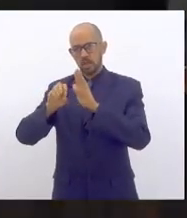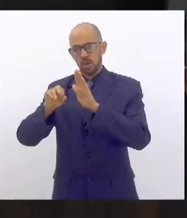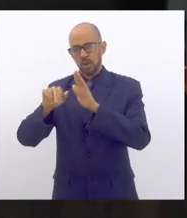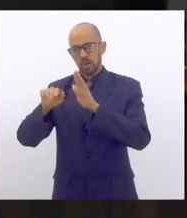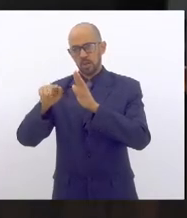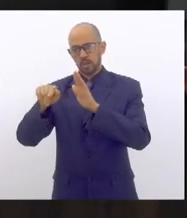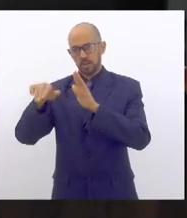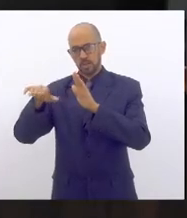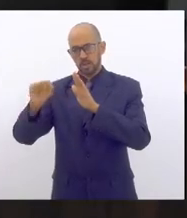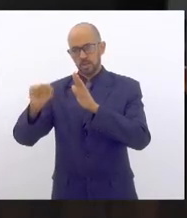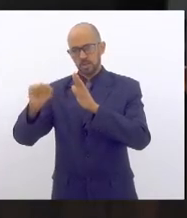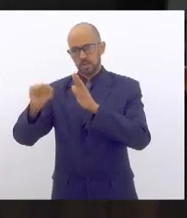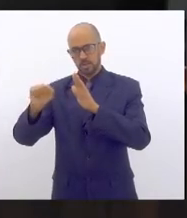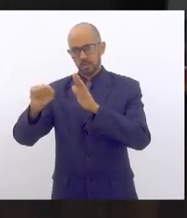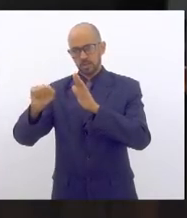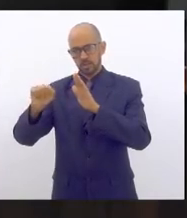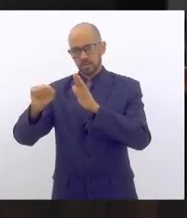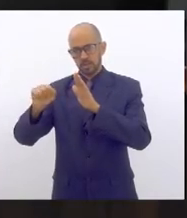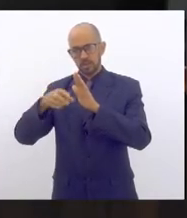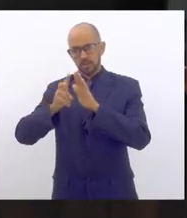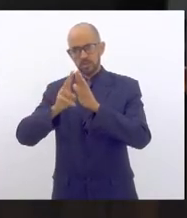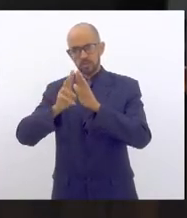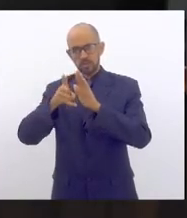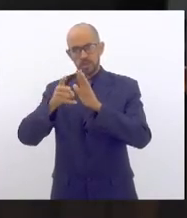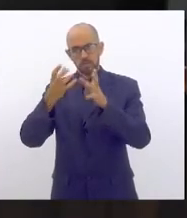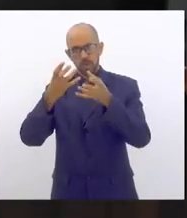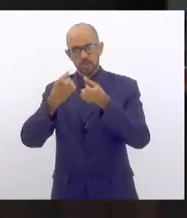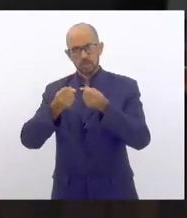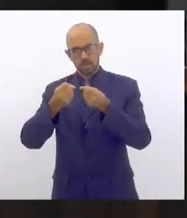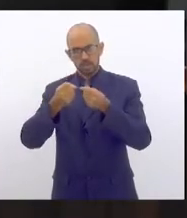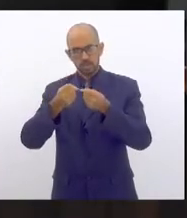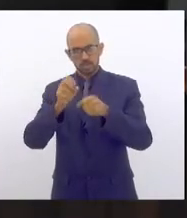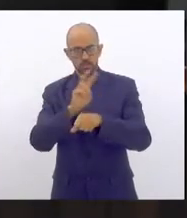a determinação, sigo a determinação da segurança.